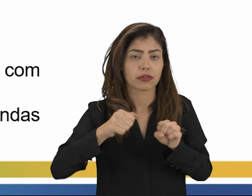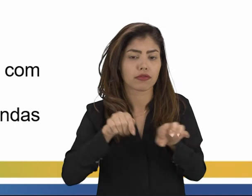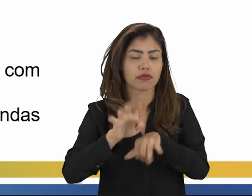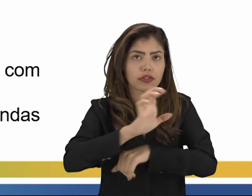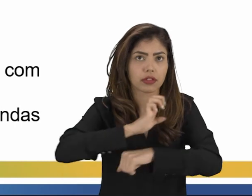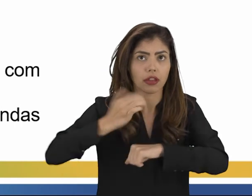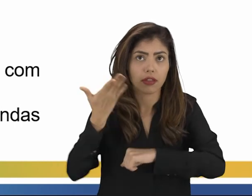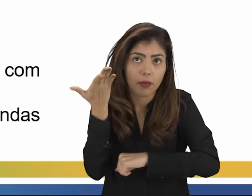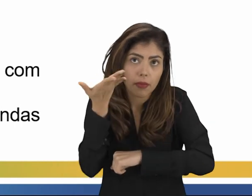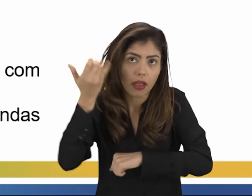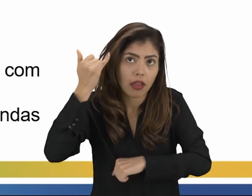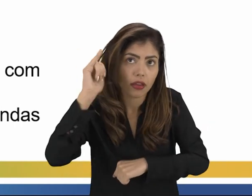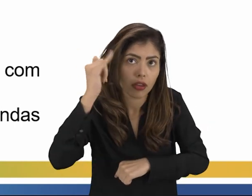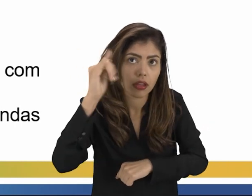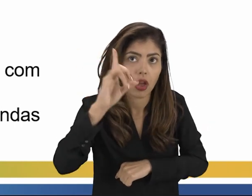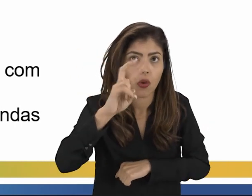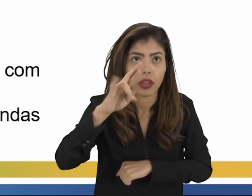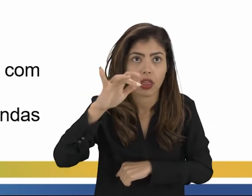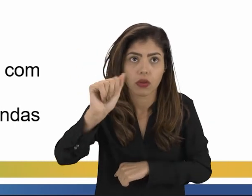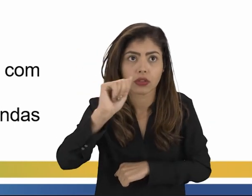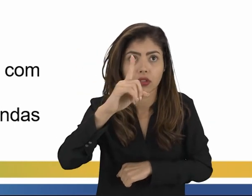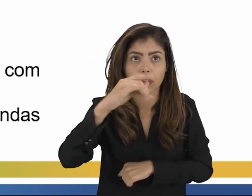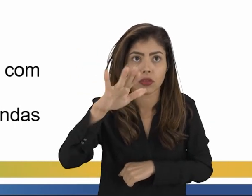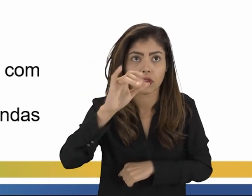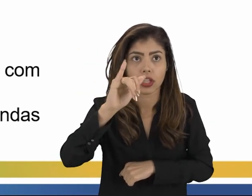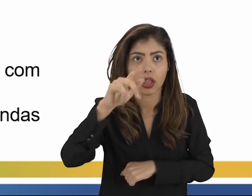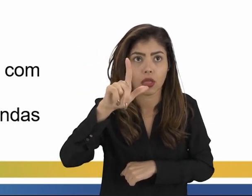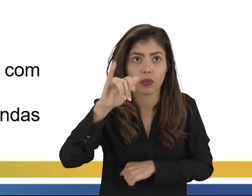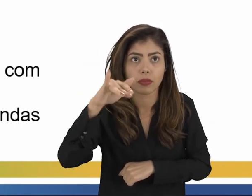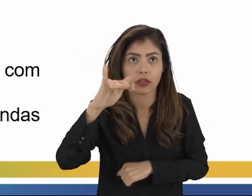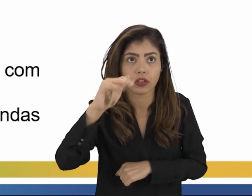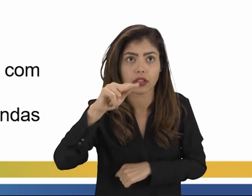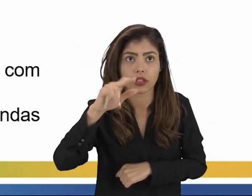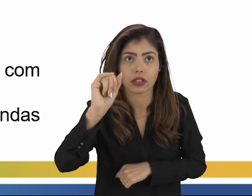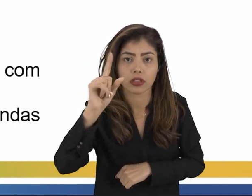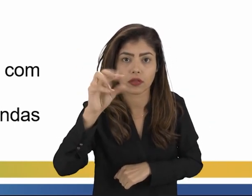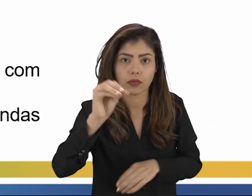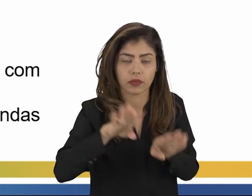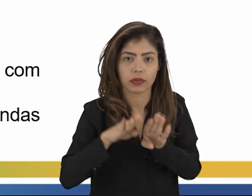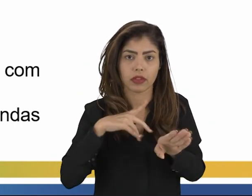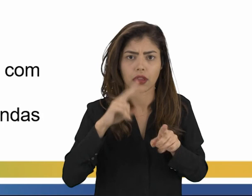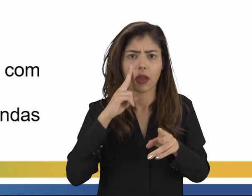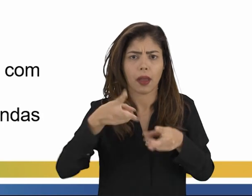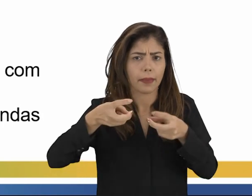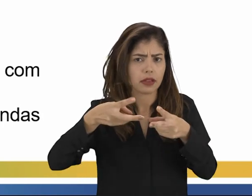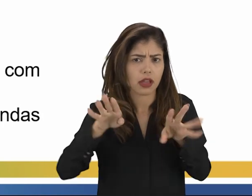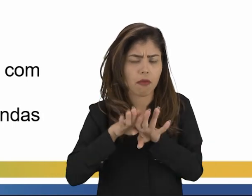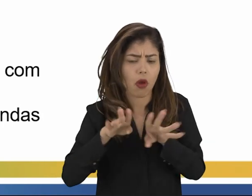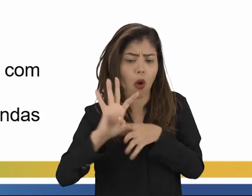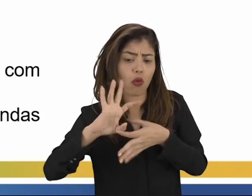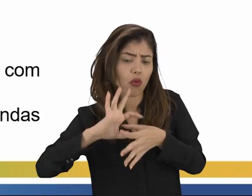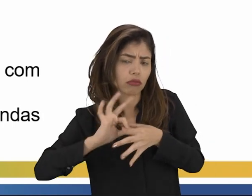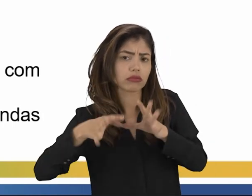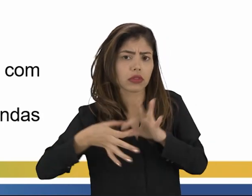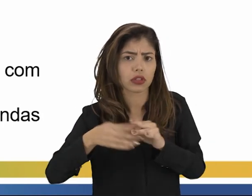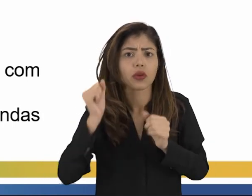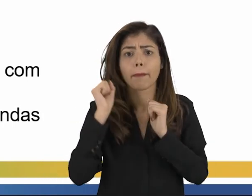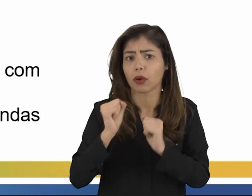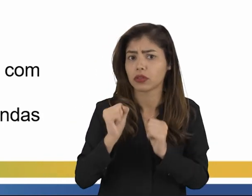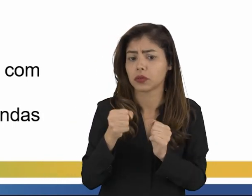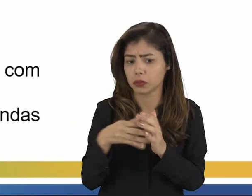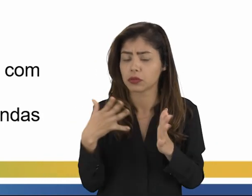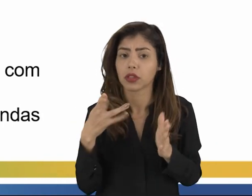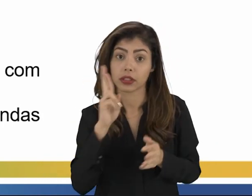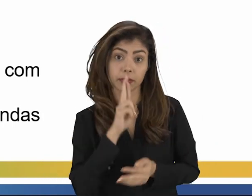nossa resposta. A formação de Estado com base em ideias oriundas do Iluminismo. E como é bem tranquilo, se você está sabendo